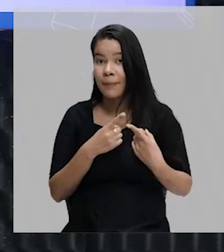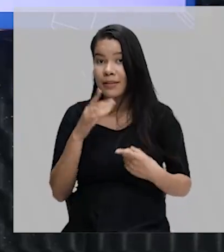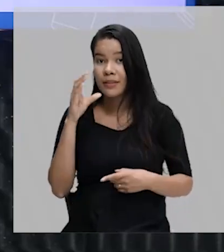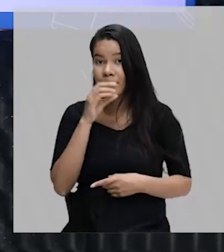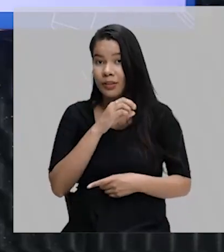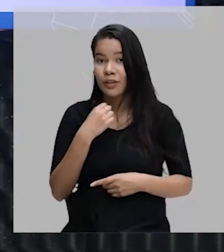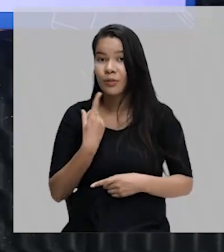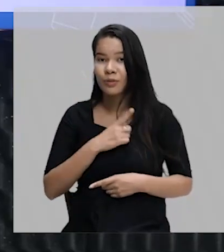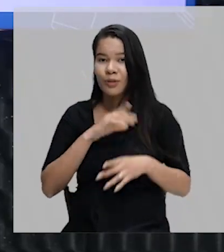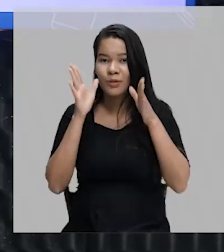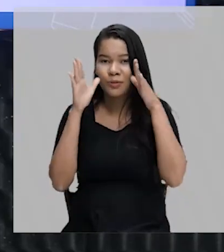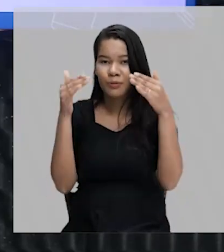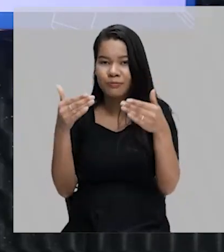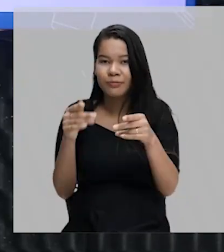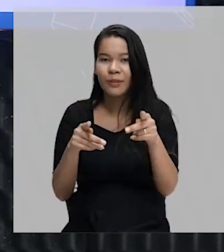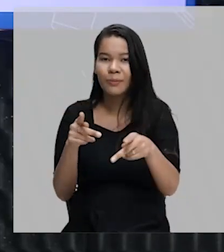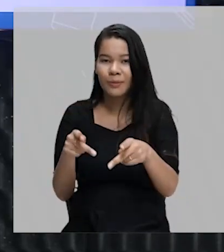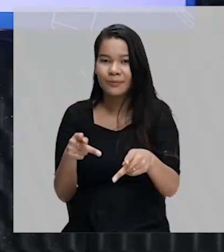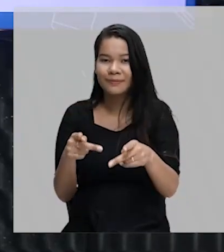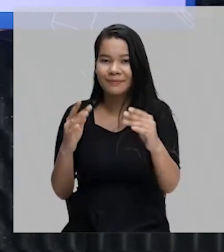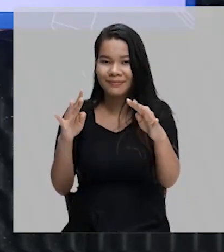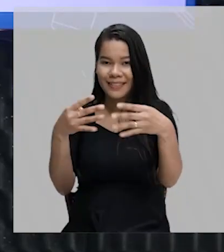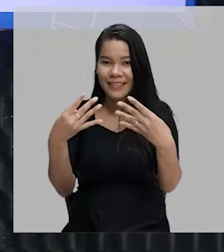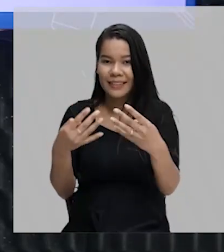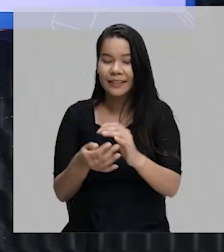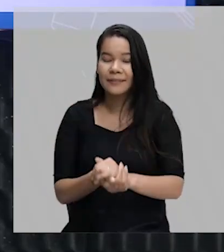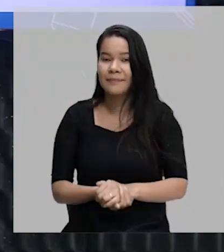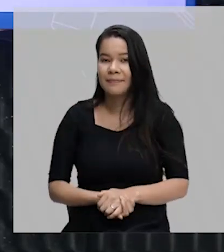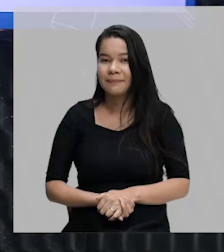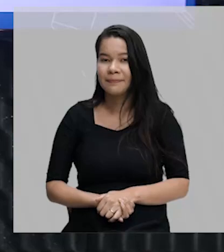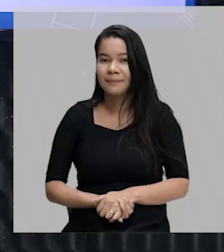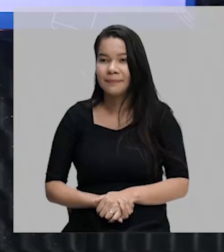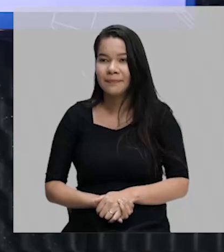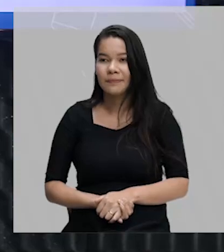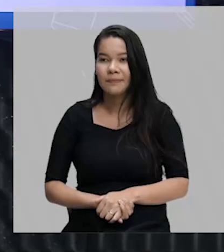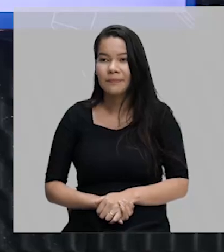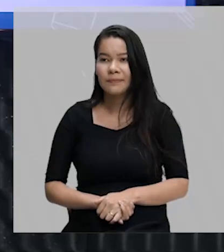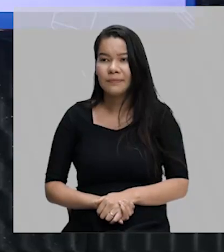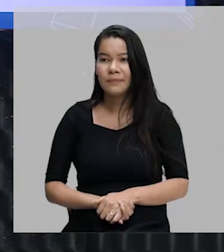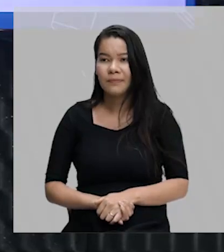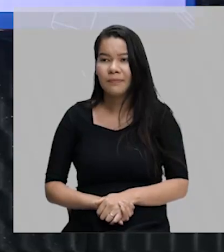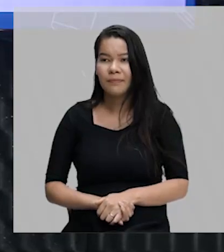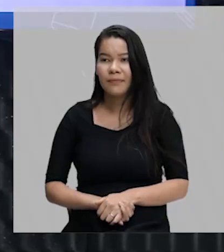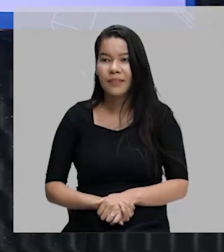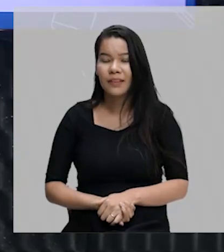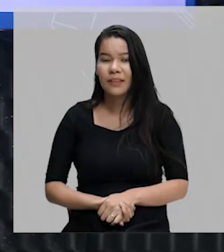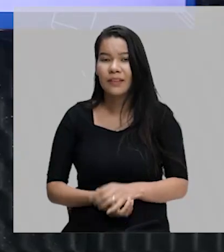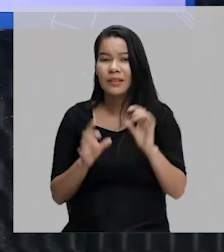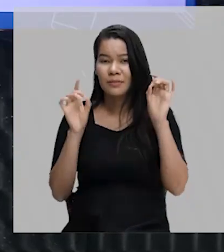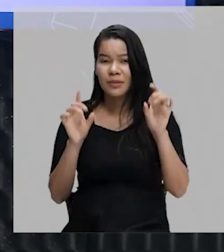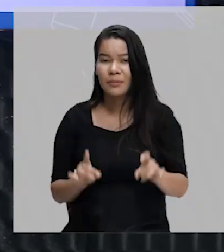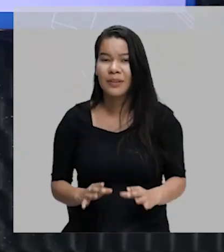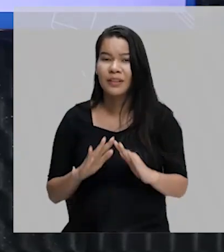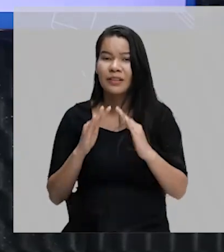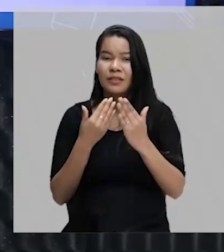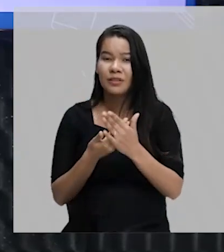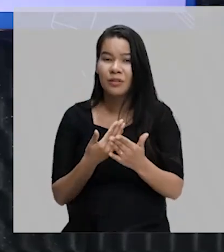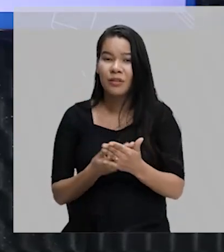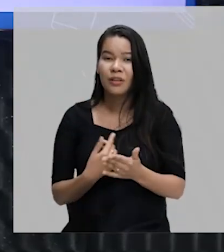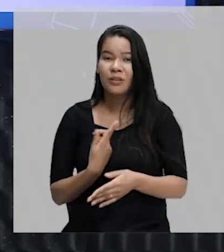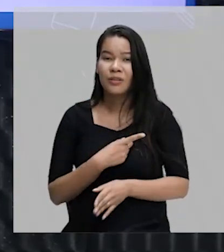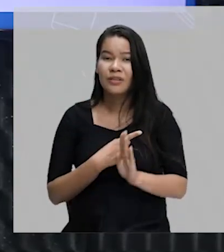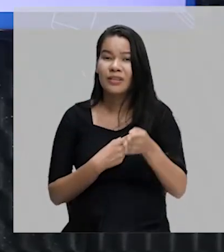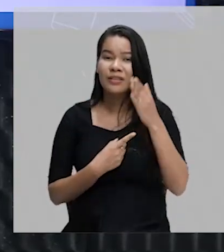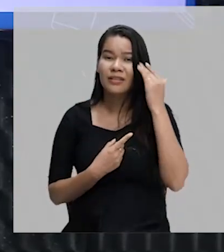nosso principal foco, né? Nosso principal público, a gente, principalmente em escola, a gente sabe muito